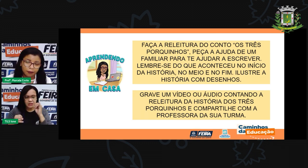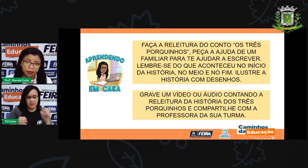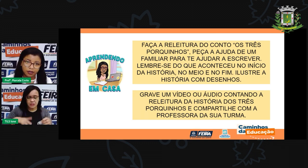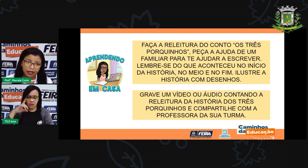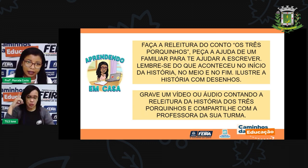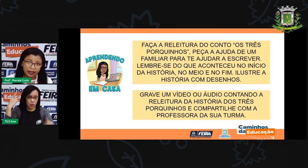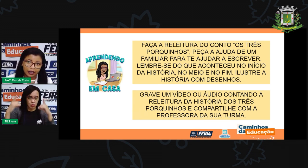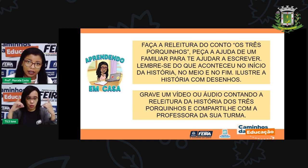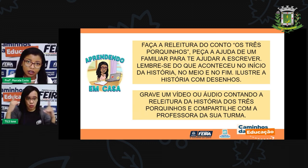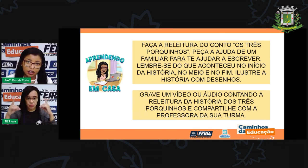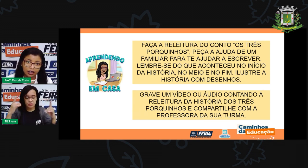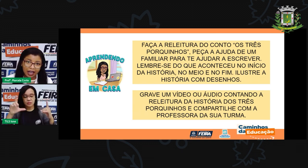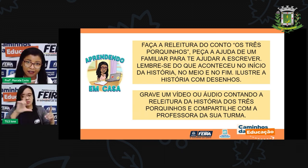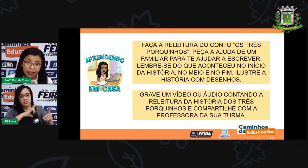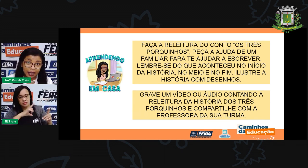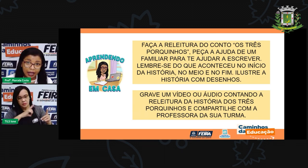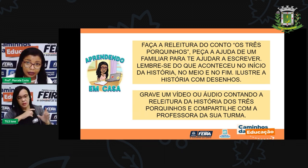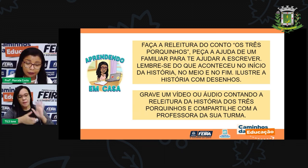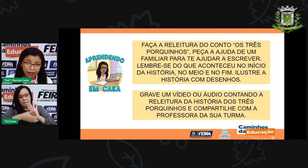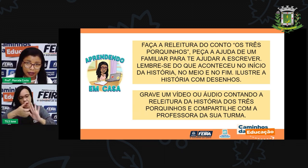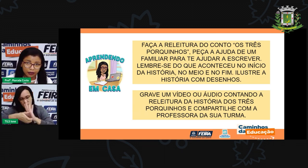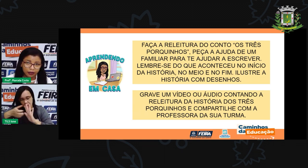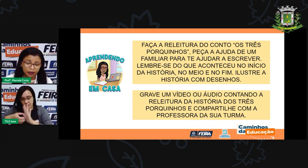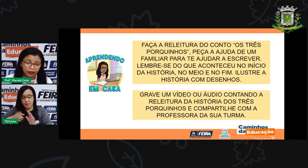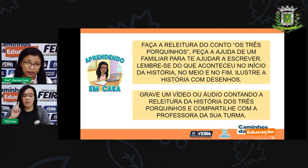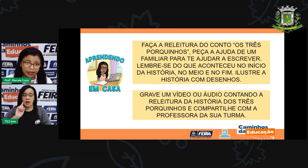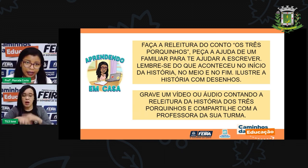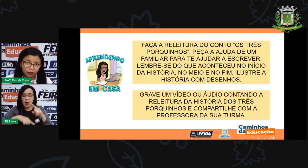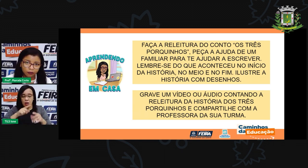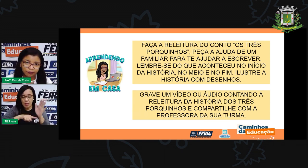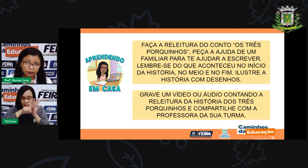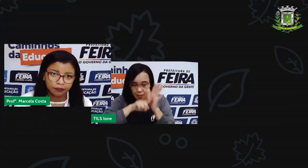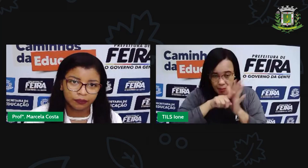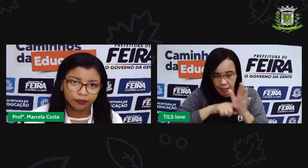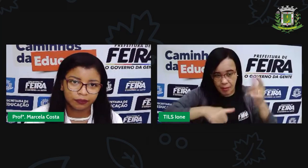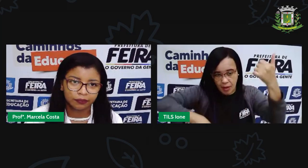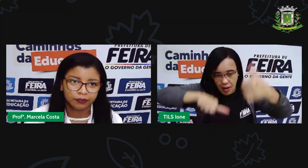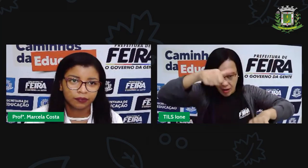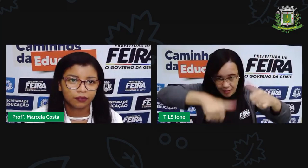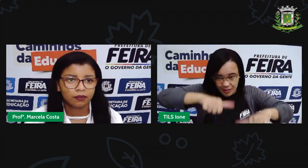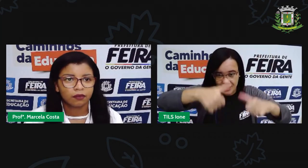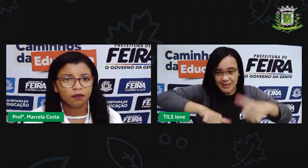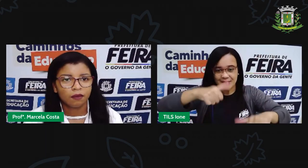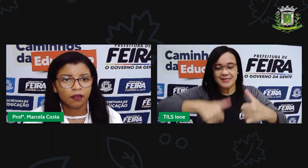suas, possa aí te avaliar também, tá certo?